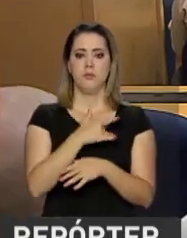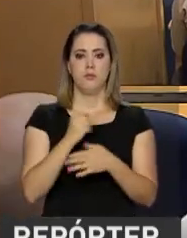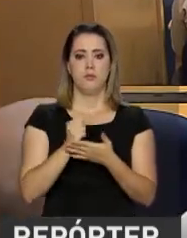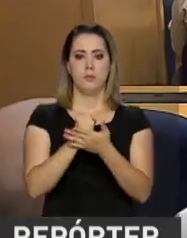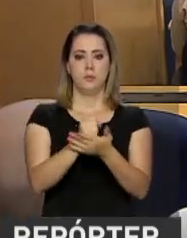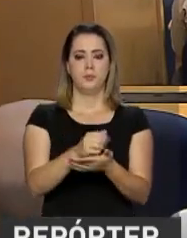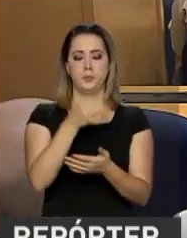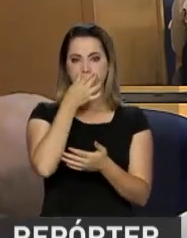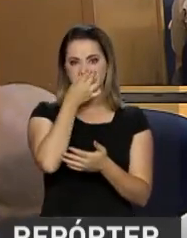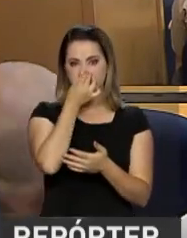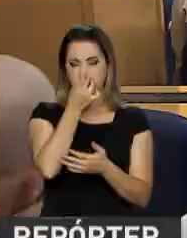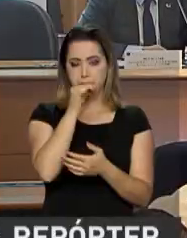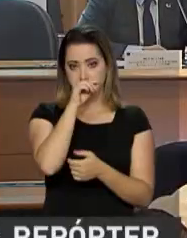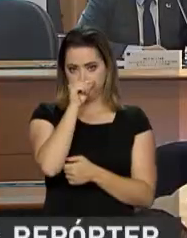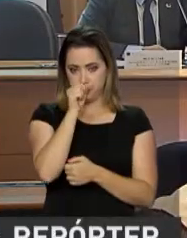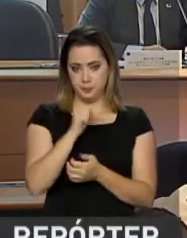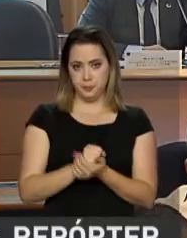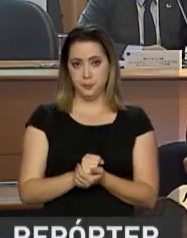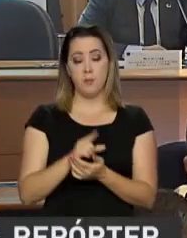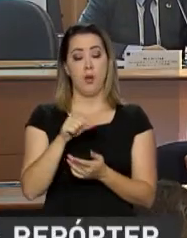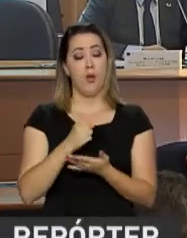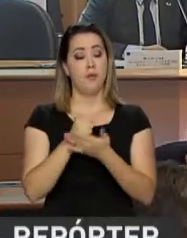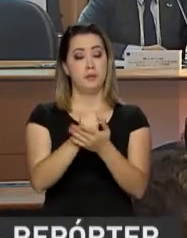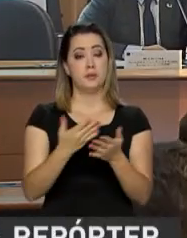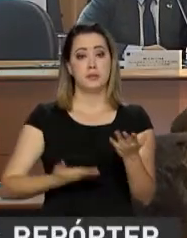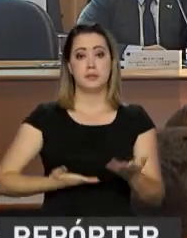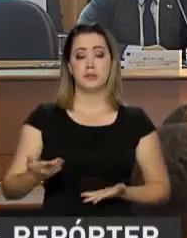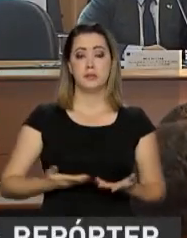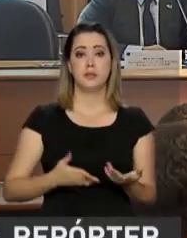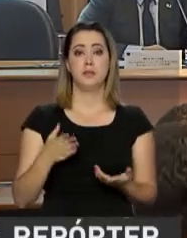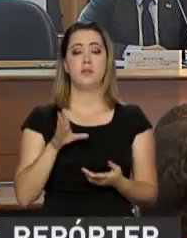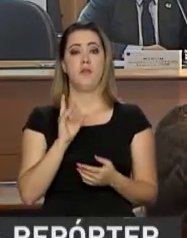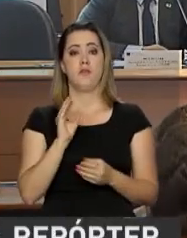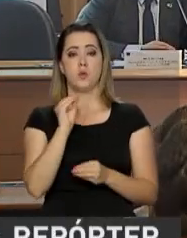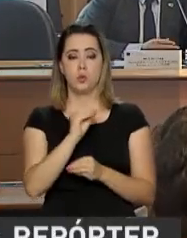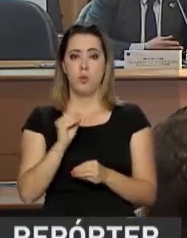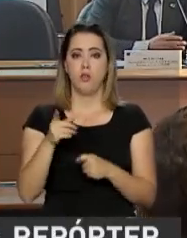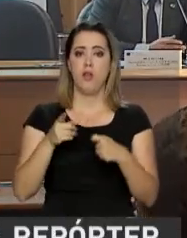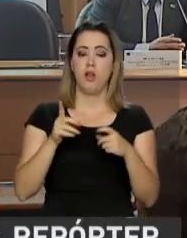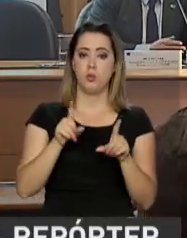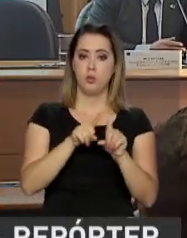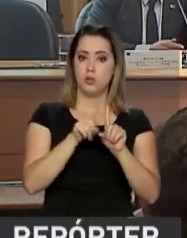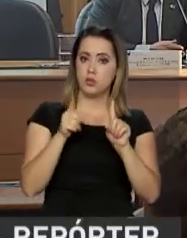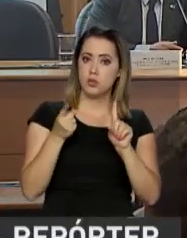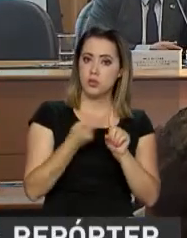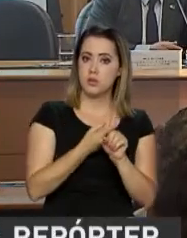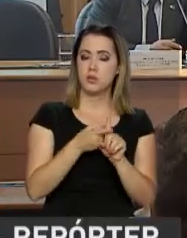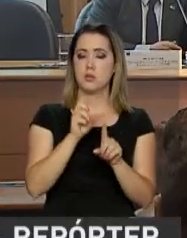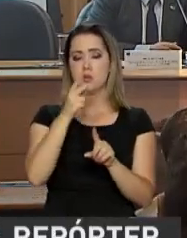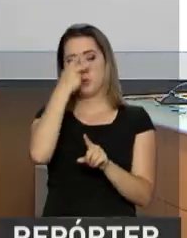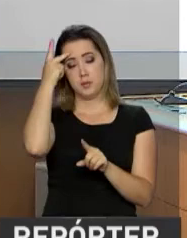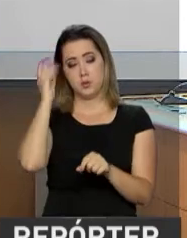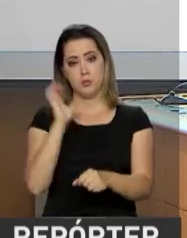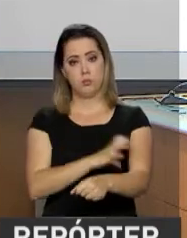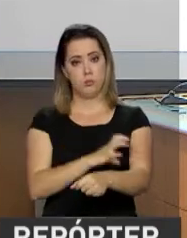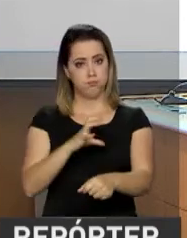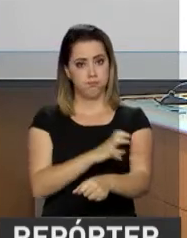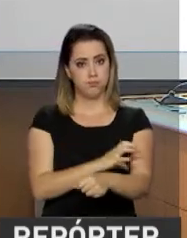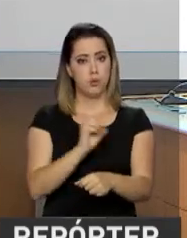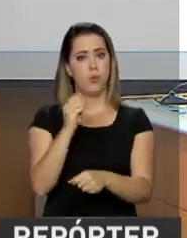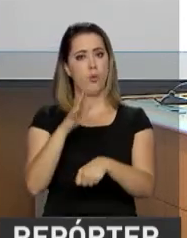oferecer serviços essenciais para a população como pré natal e acompanhamento de hipertensos e diabéticos e